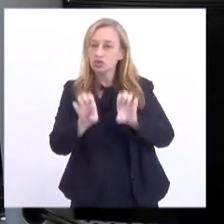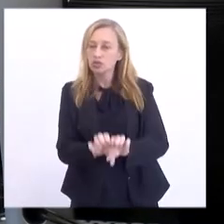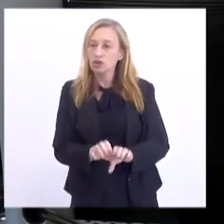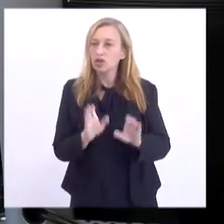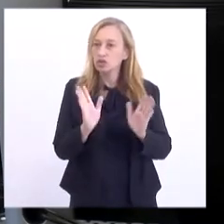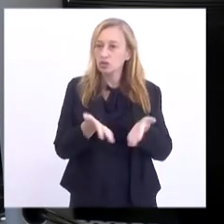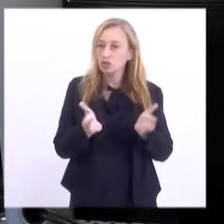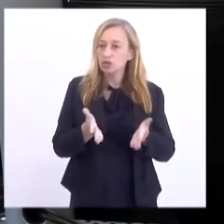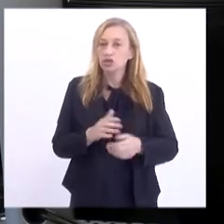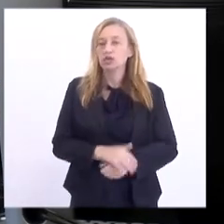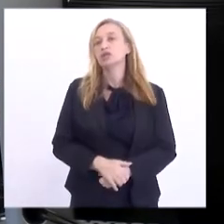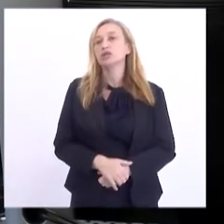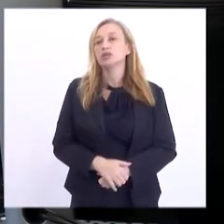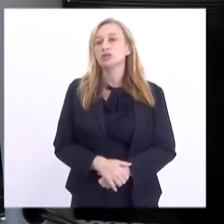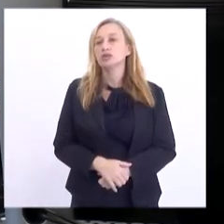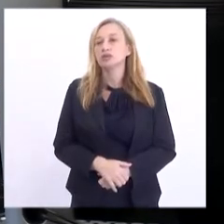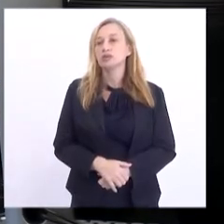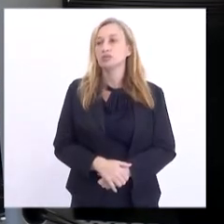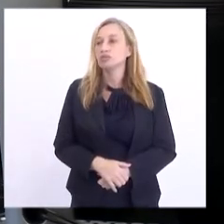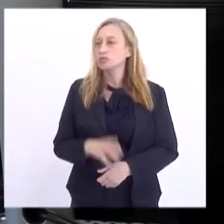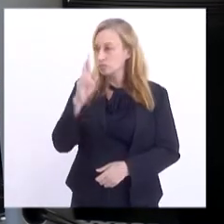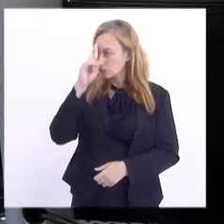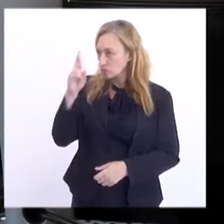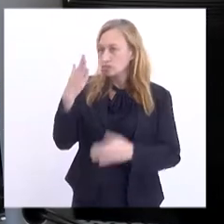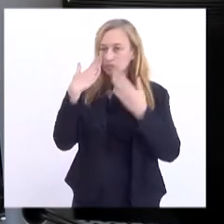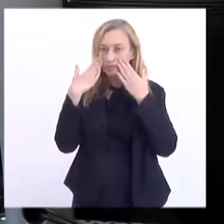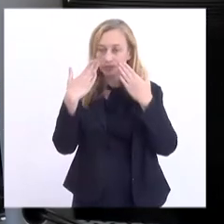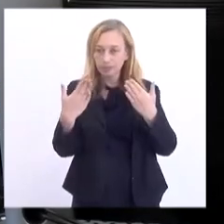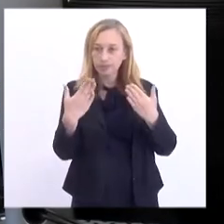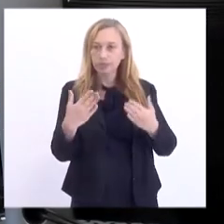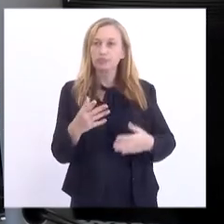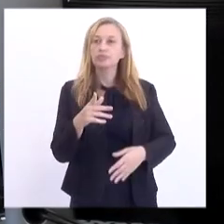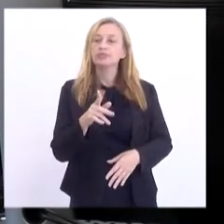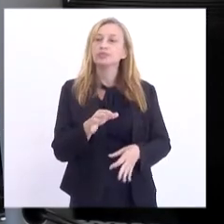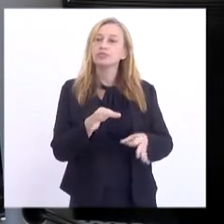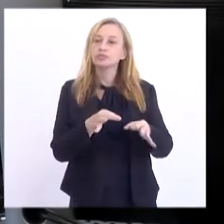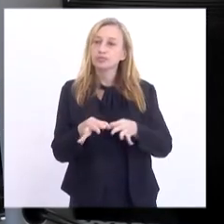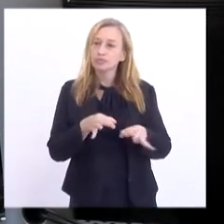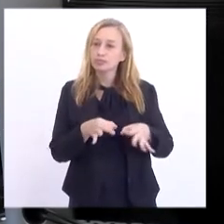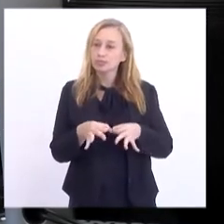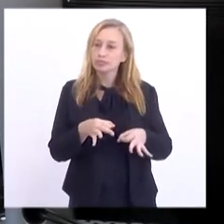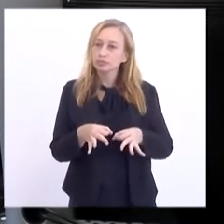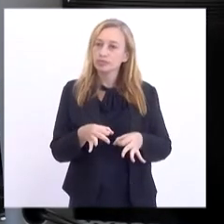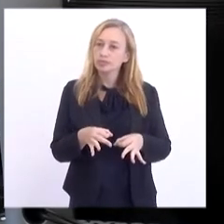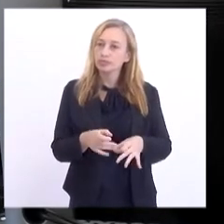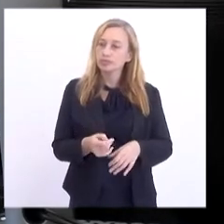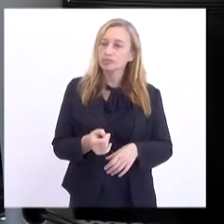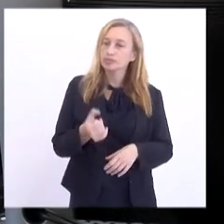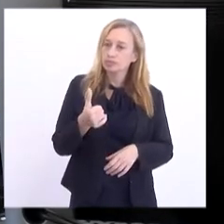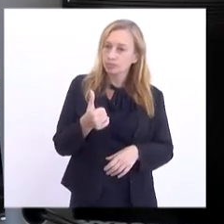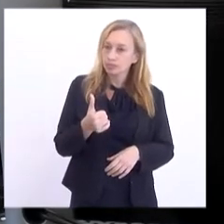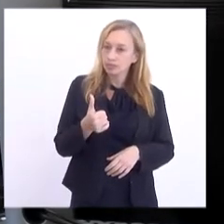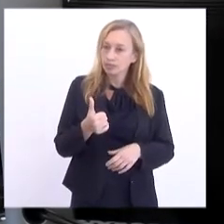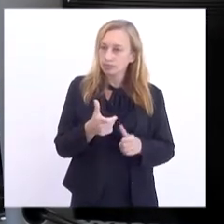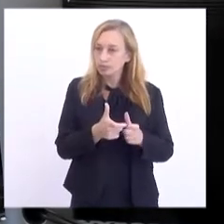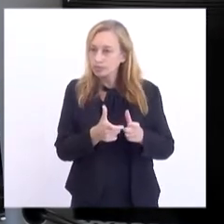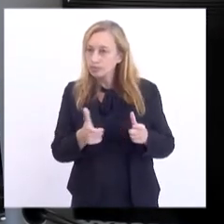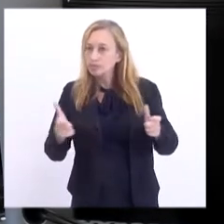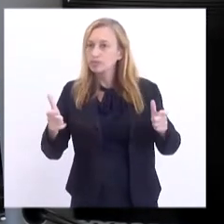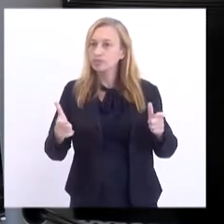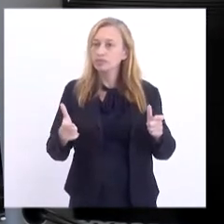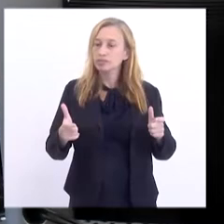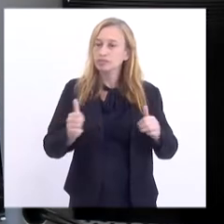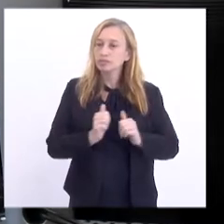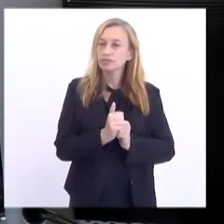porque aqui tem senhor Apresentou um programa né Hum hum quase uma intencionalidade